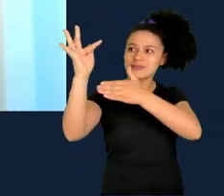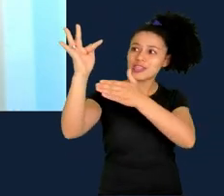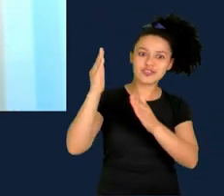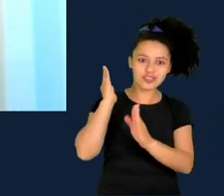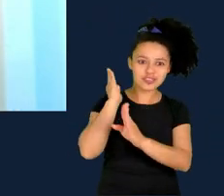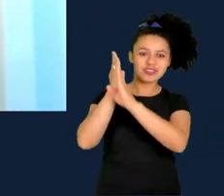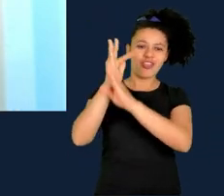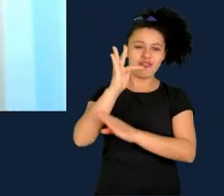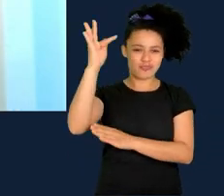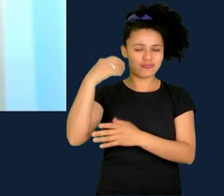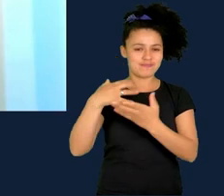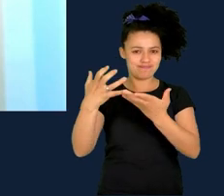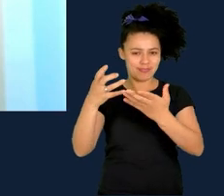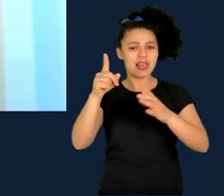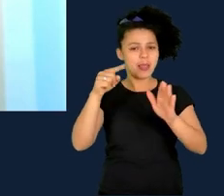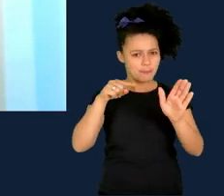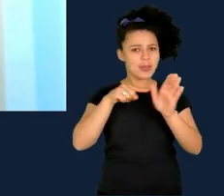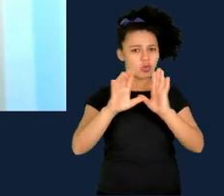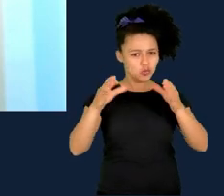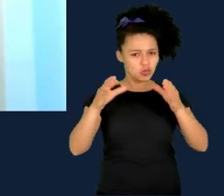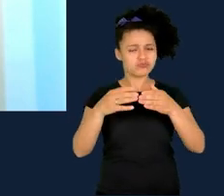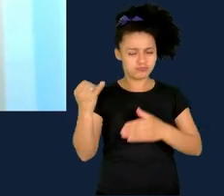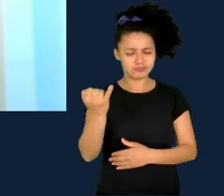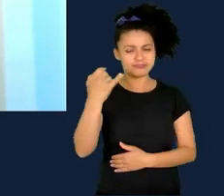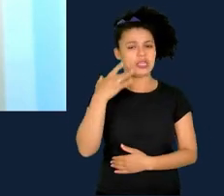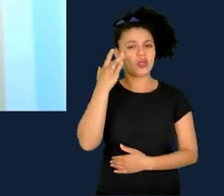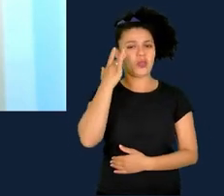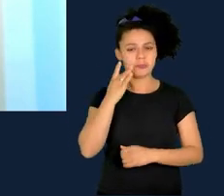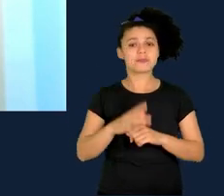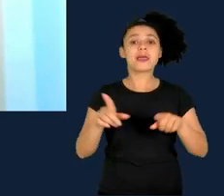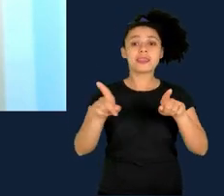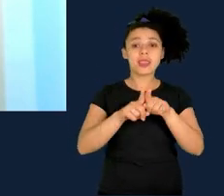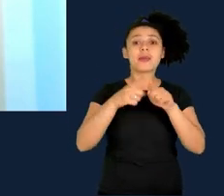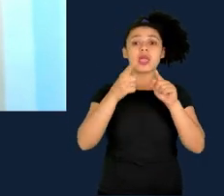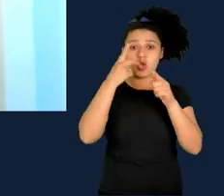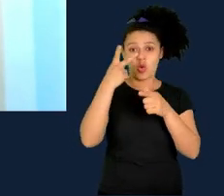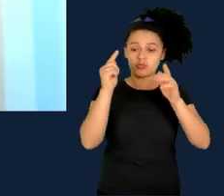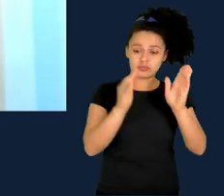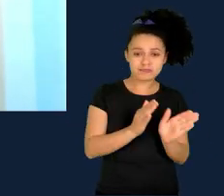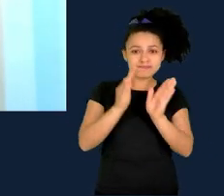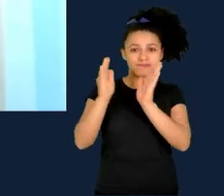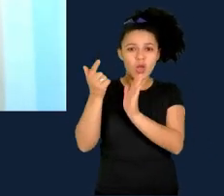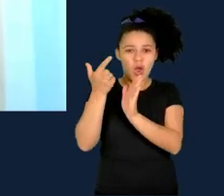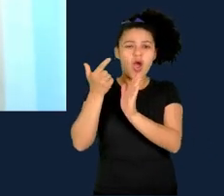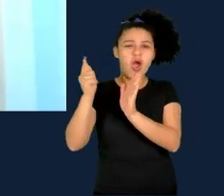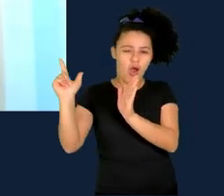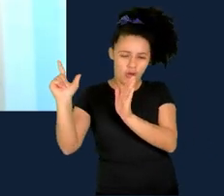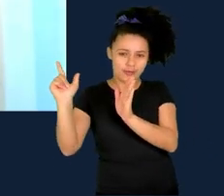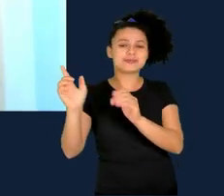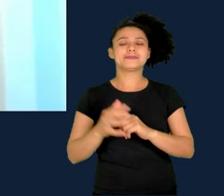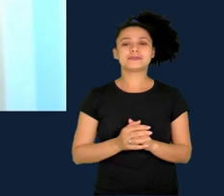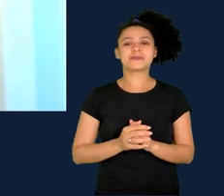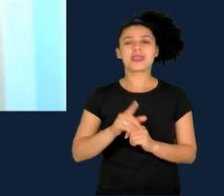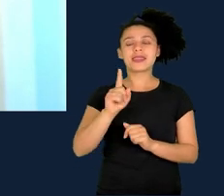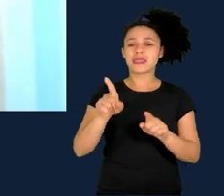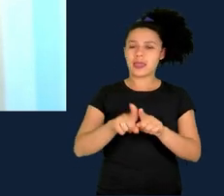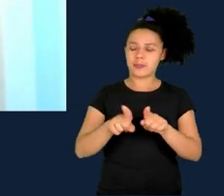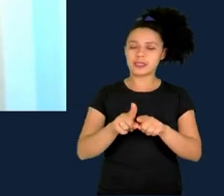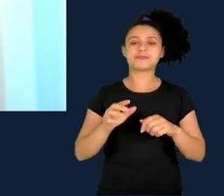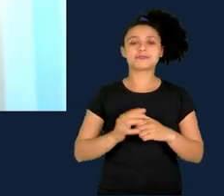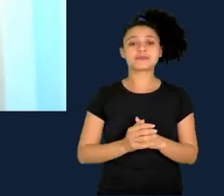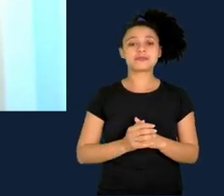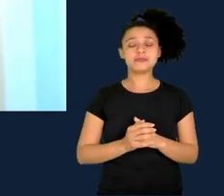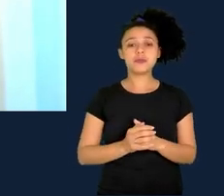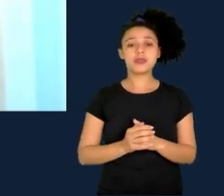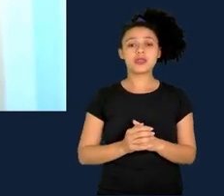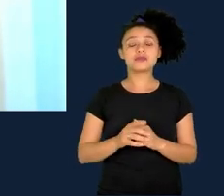extremamente importante para mim. E eu acho que também há um outro conjunto de questões e perguntas que está inerente nesse lado, nessa questão, que